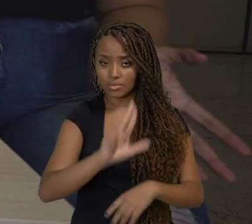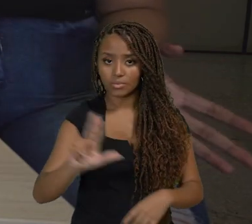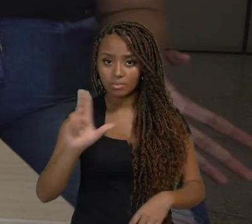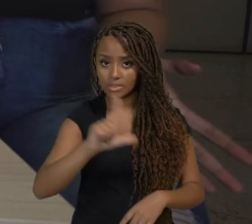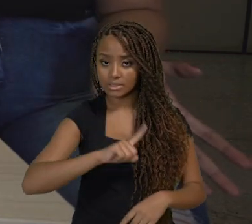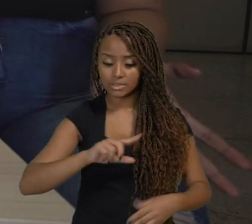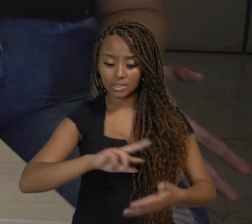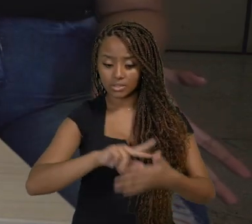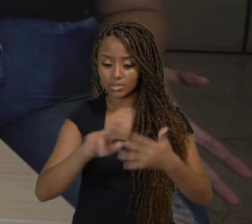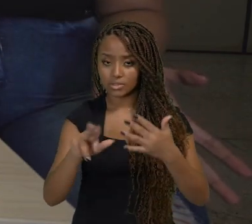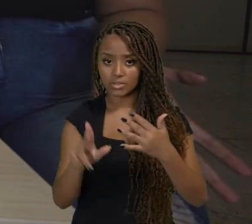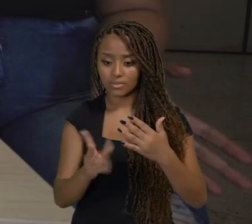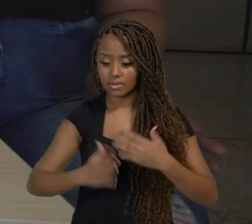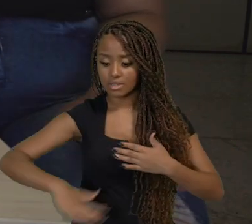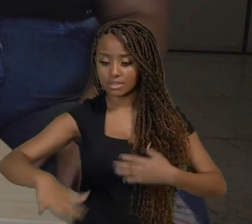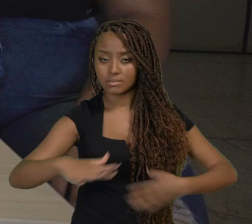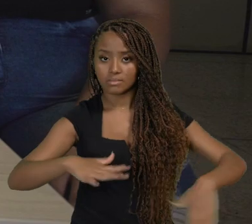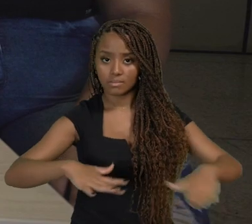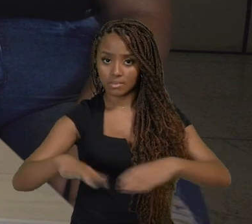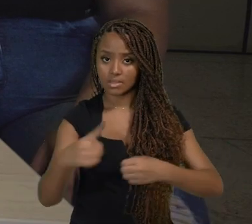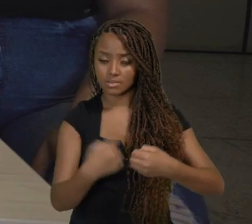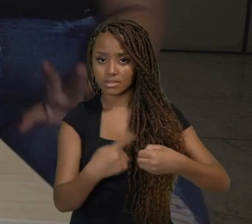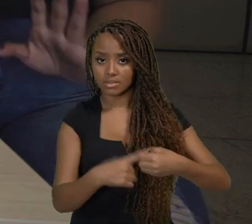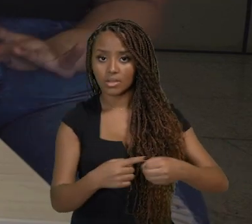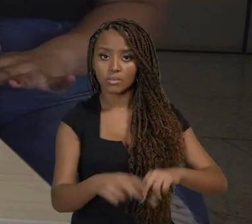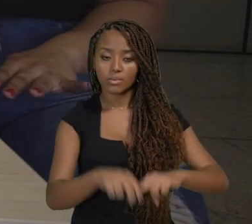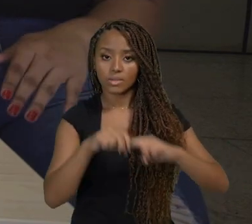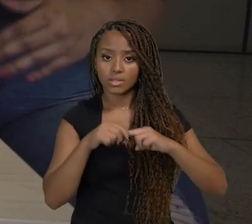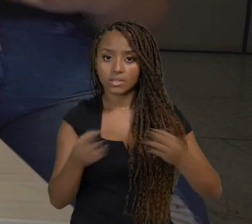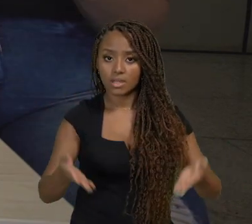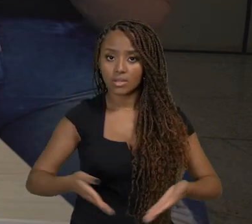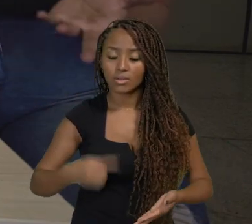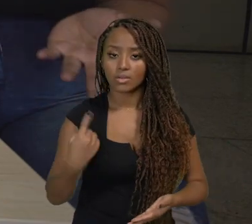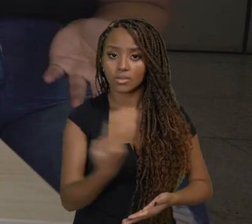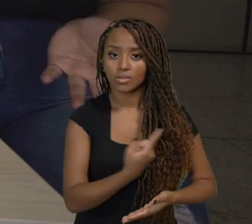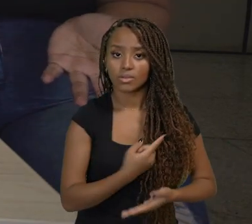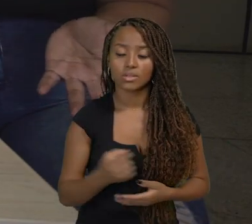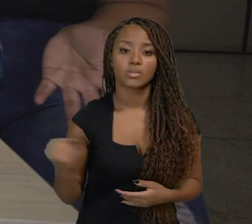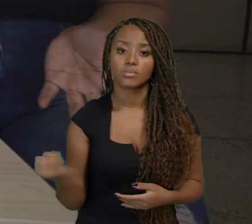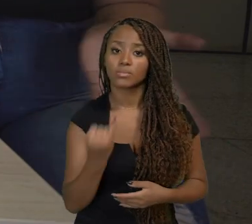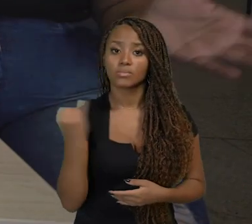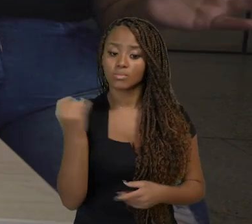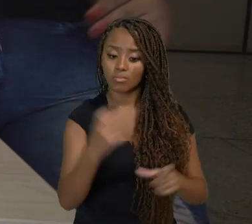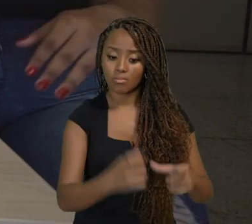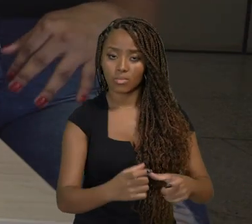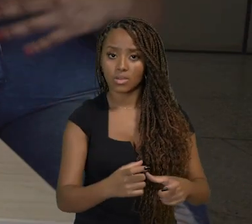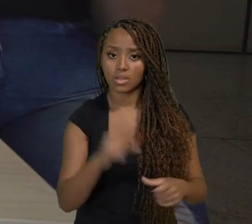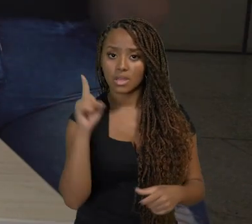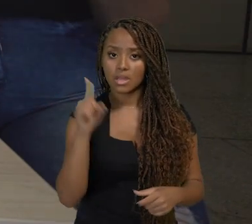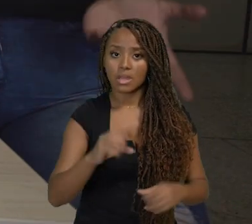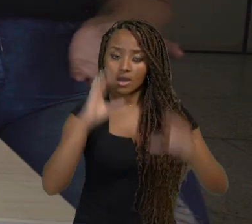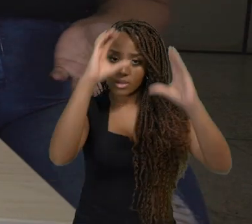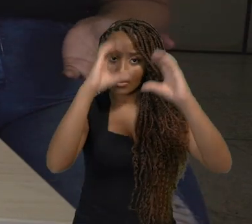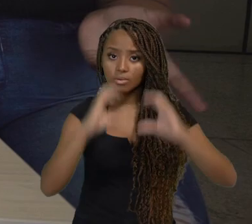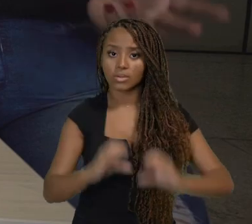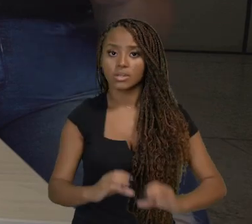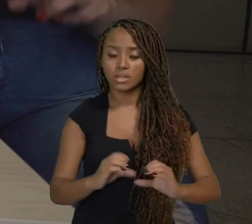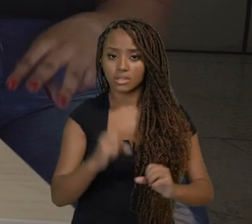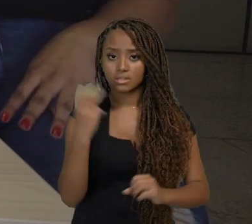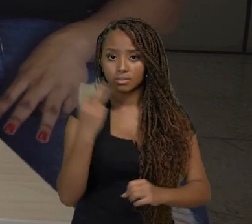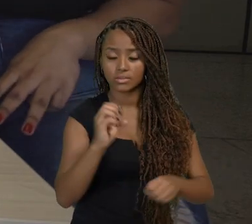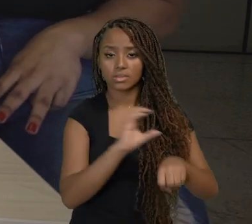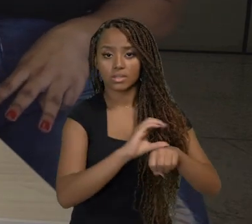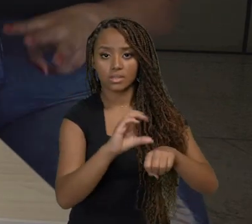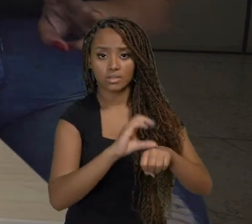está presente em vários espaços aqui na cidade. Então, por isso, agora, a gente está em um local muito importante, que é onde ficam as coordenações